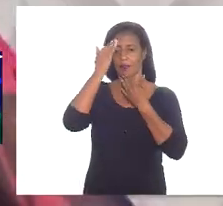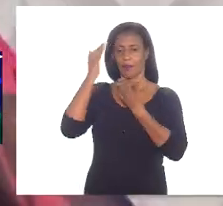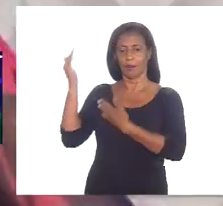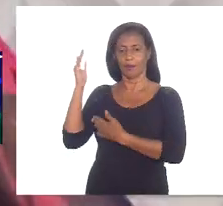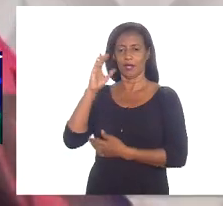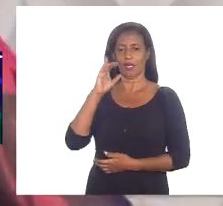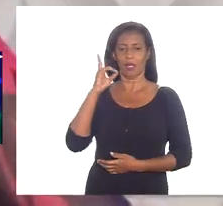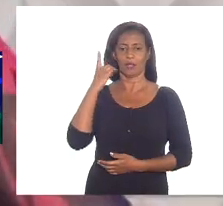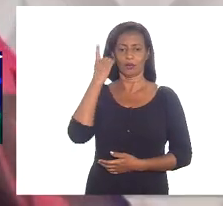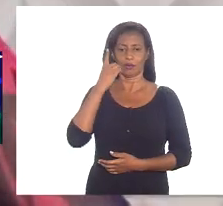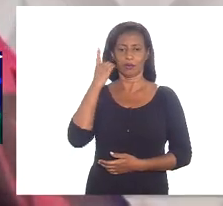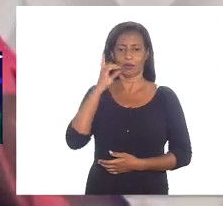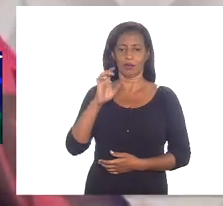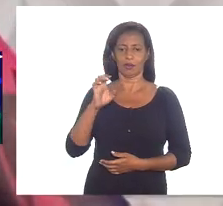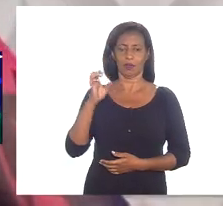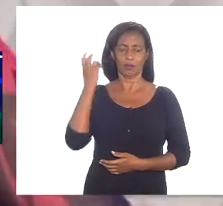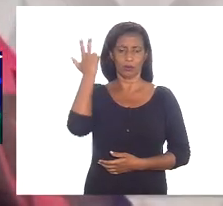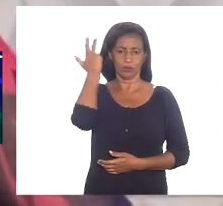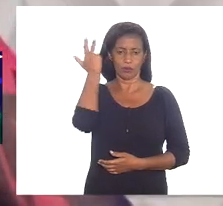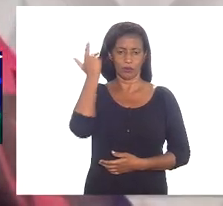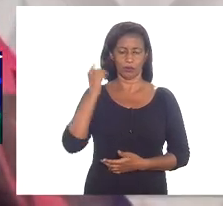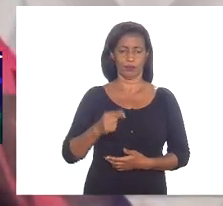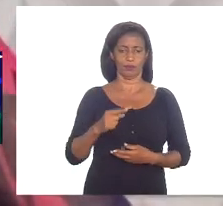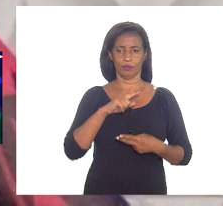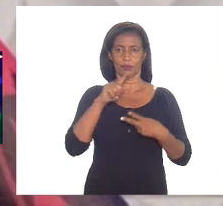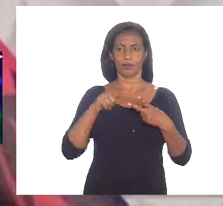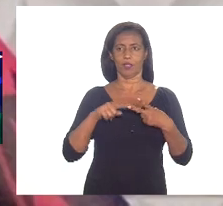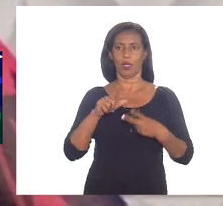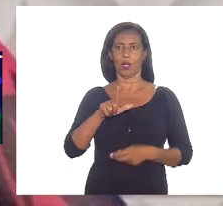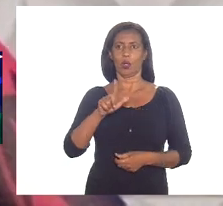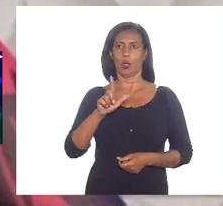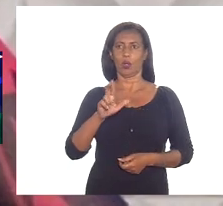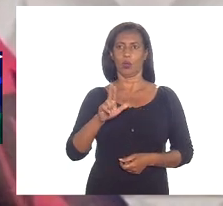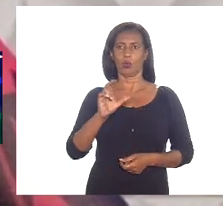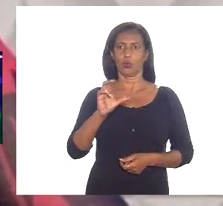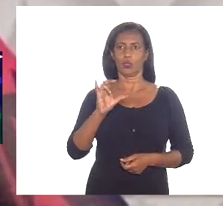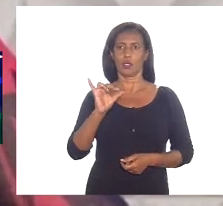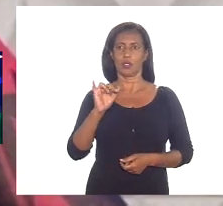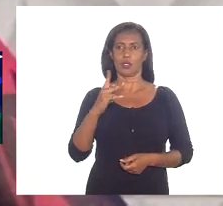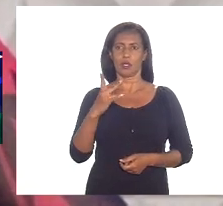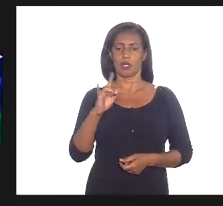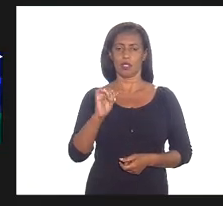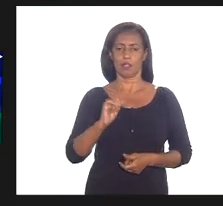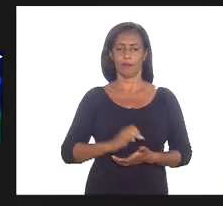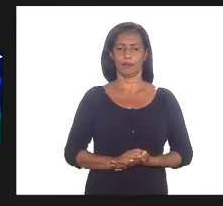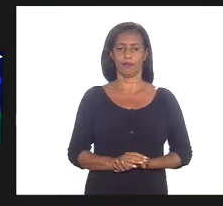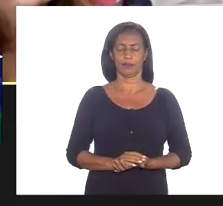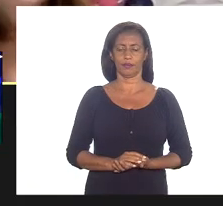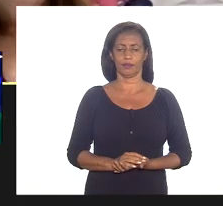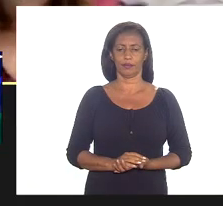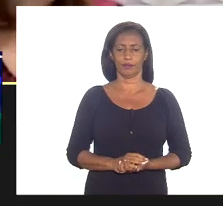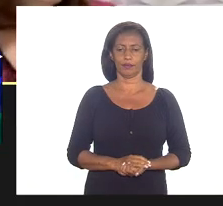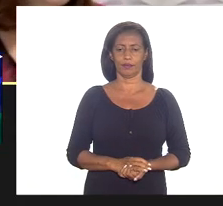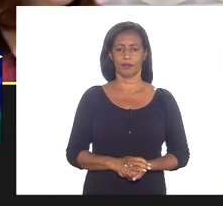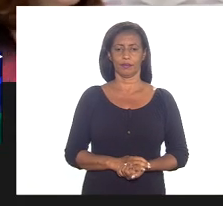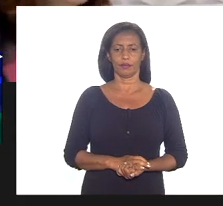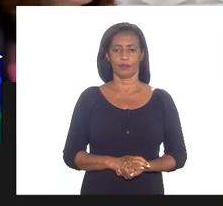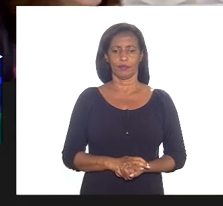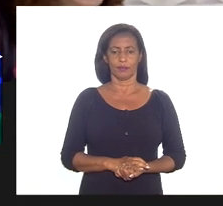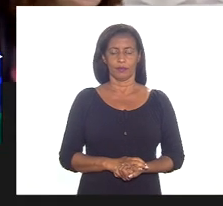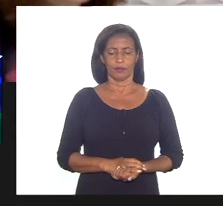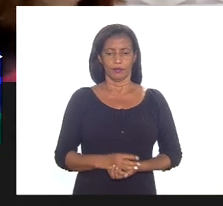deputado Eliomar próximo a do escrito a deputada Lucinha bem boa tarde a todos os